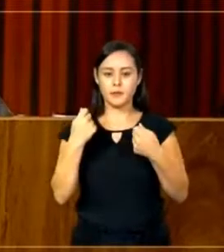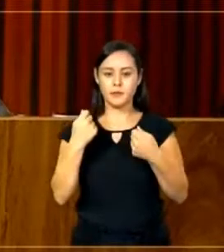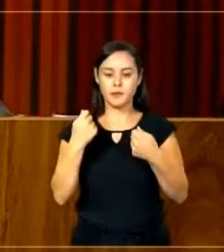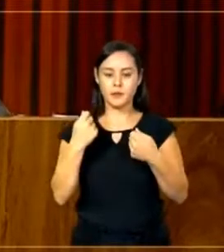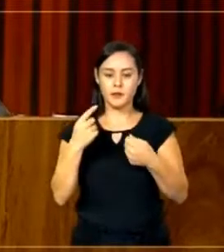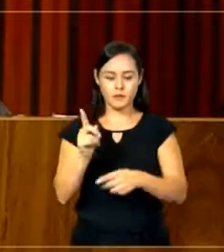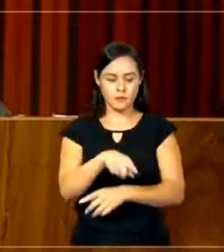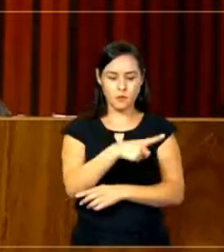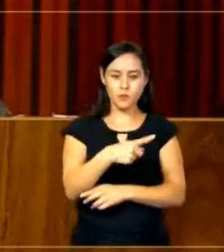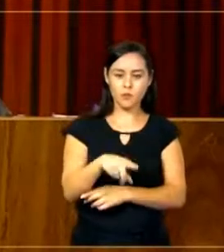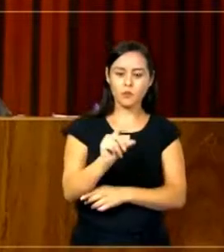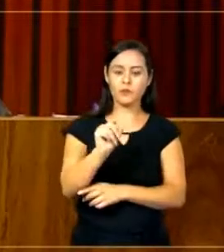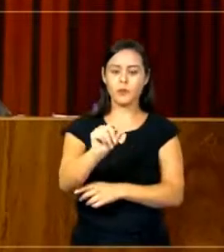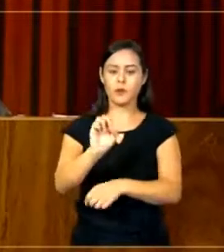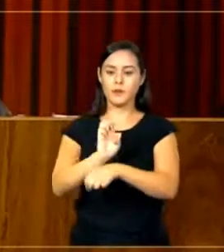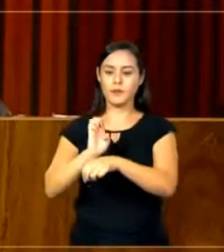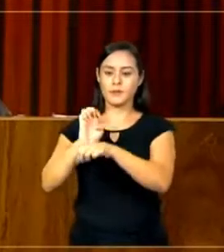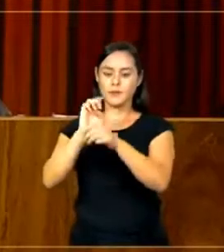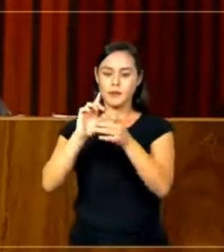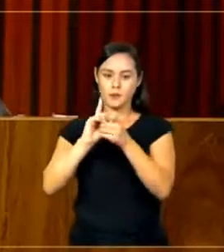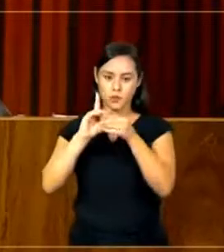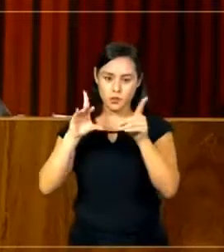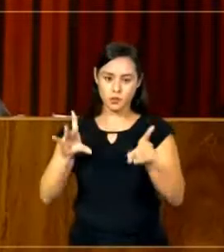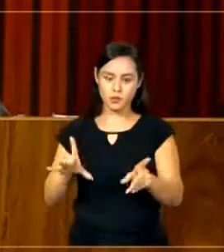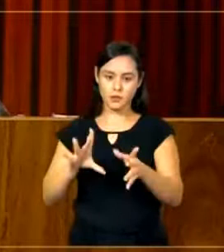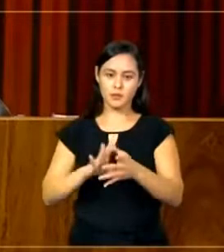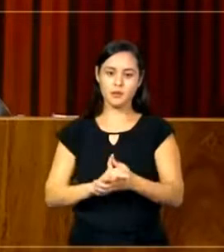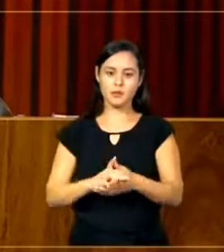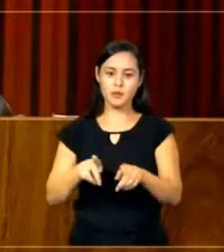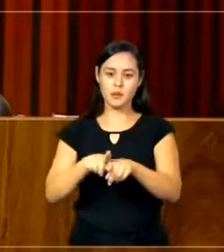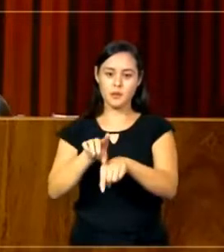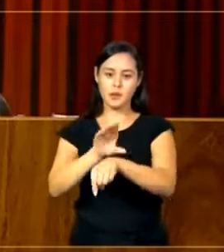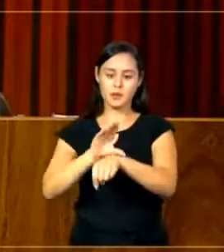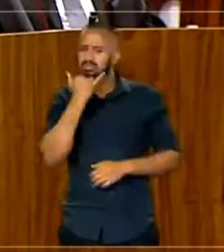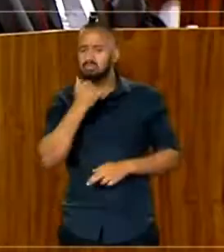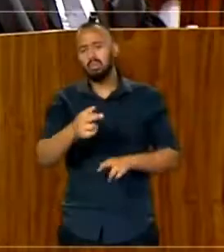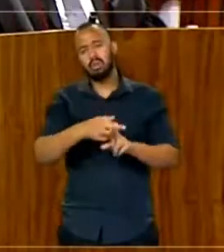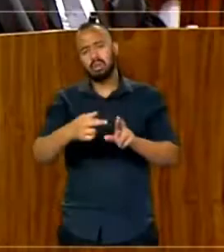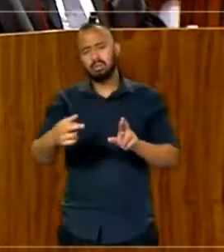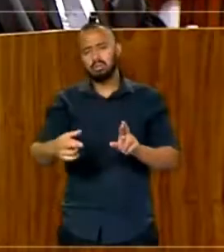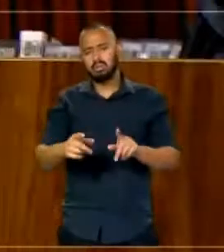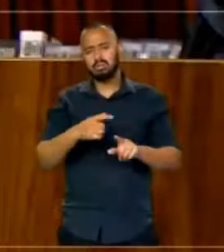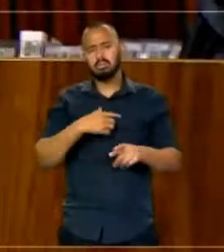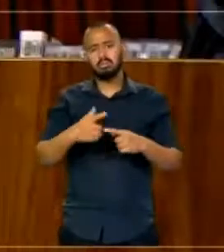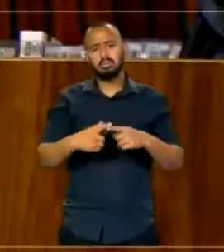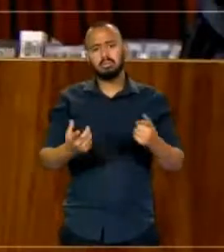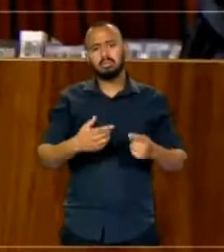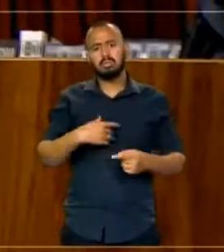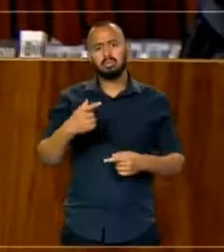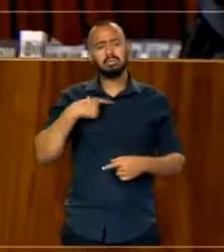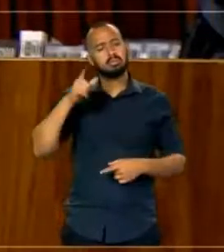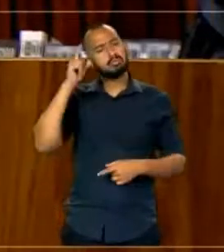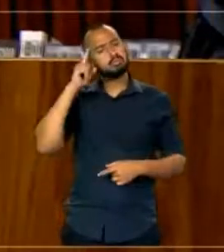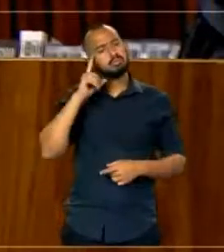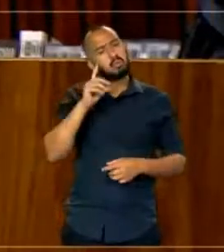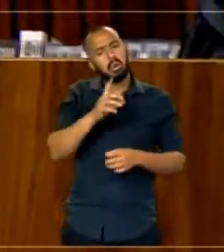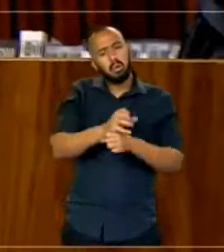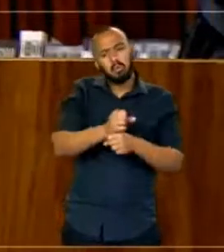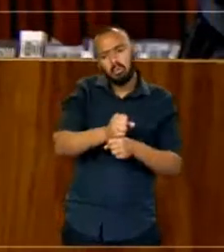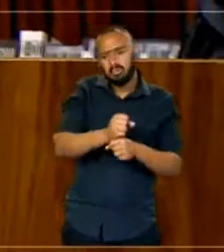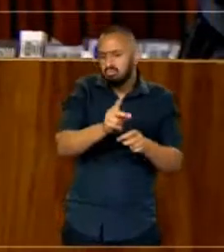violando o Estado de Direito Democrático e a Constituição Federal. Também cheguei à mesma conclusão do